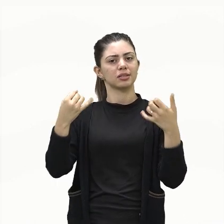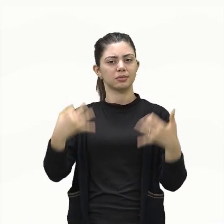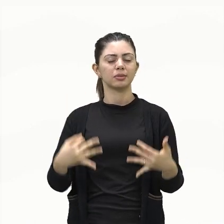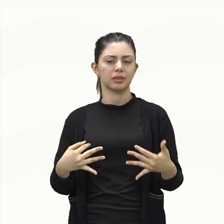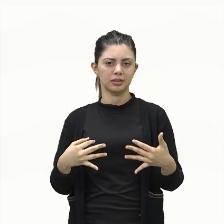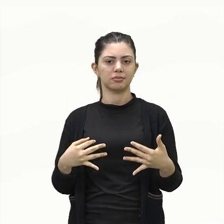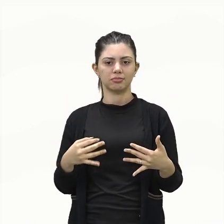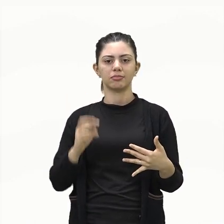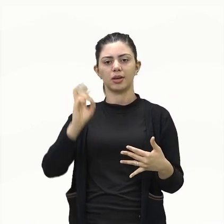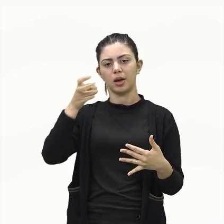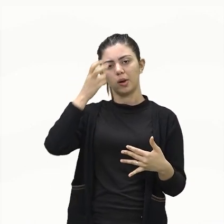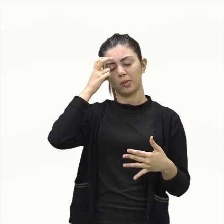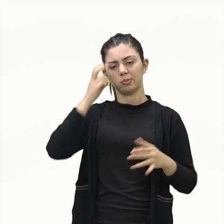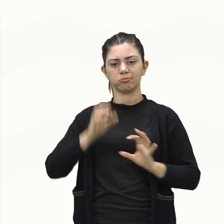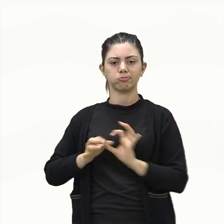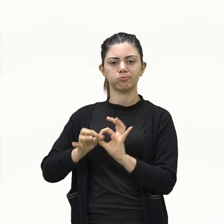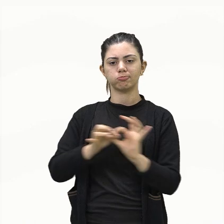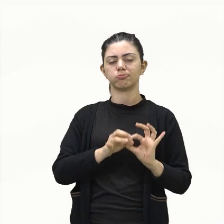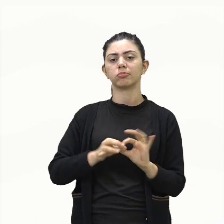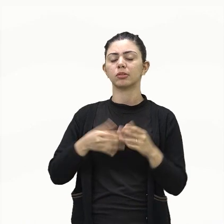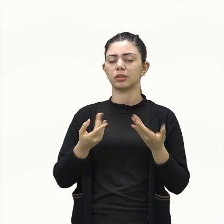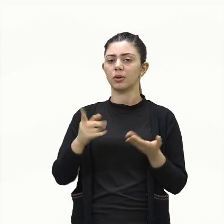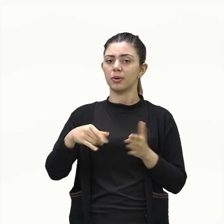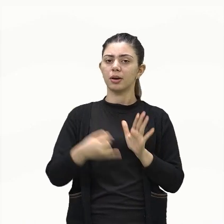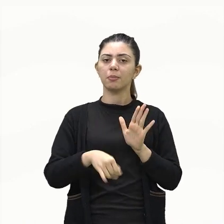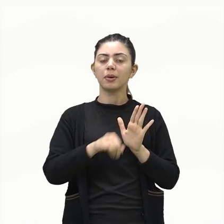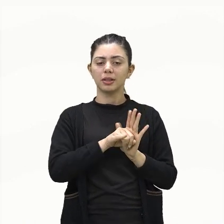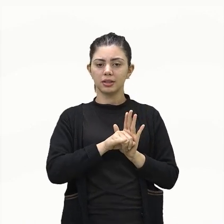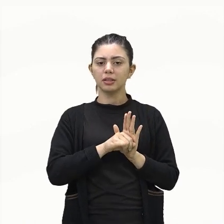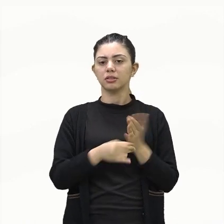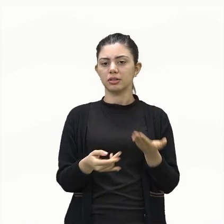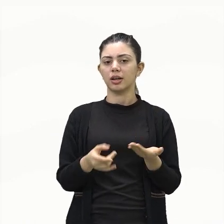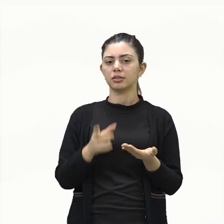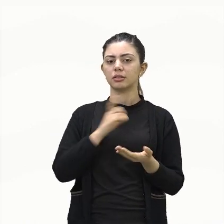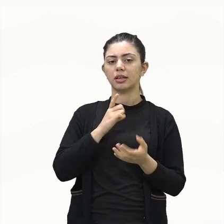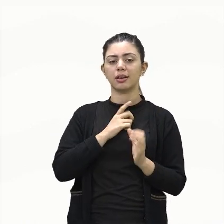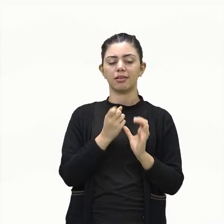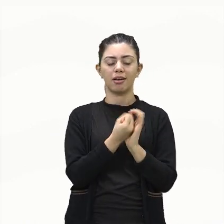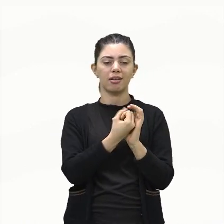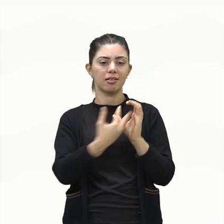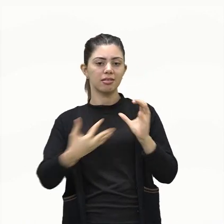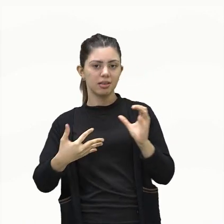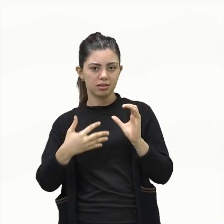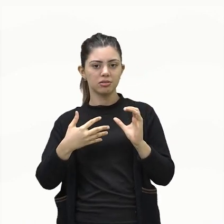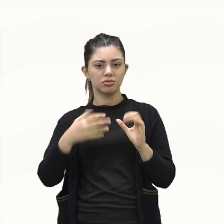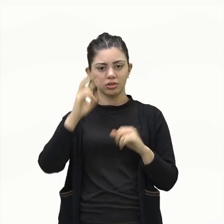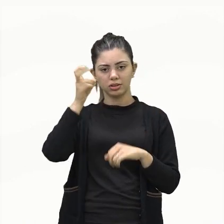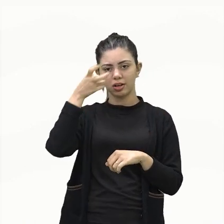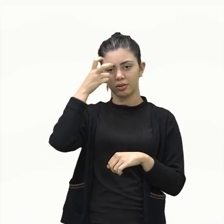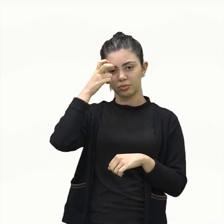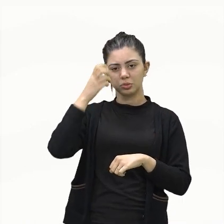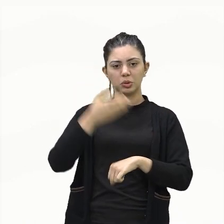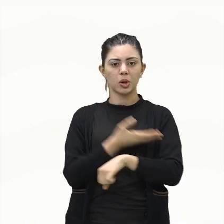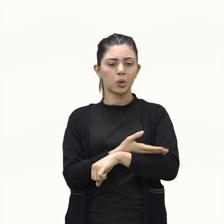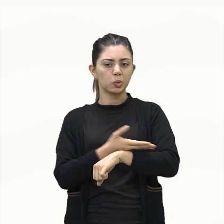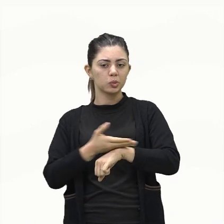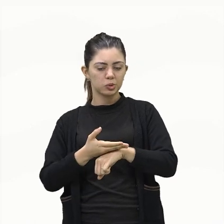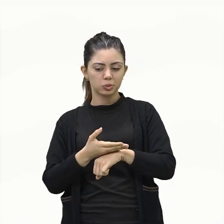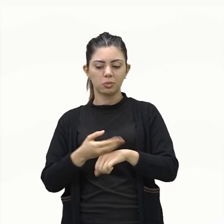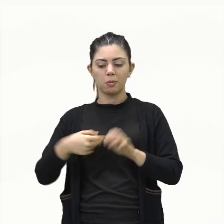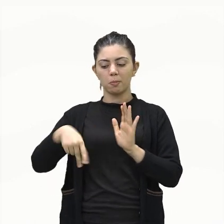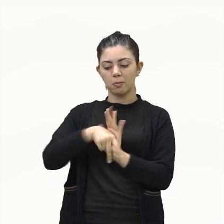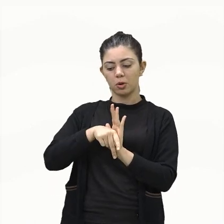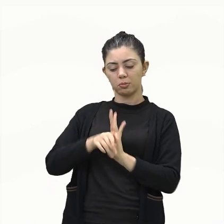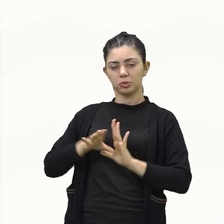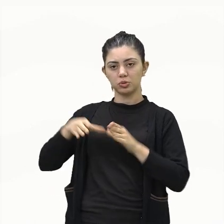atravessam, tá bom? A identidade cultural é um conjunto de traços culturais característico de um determinado